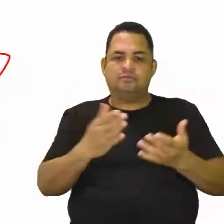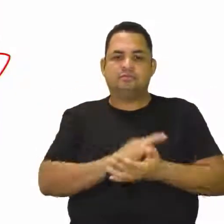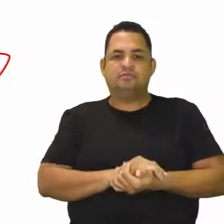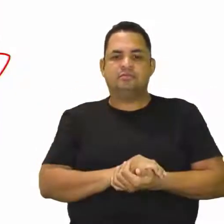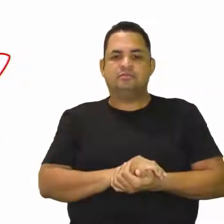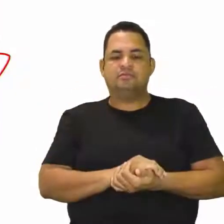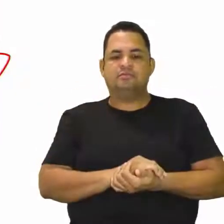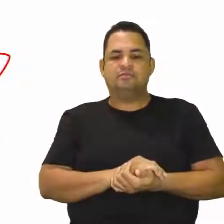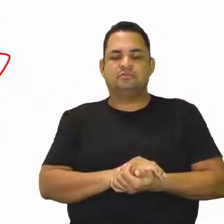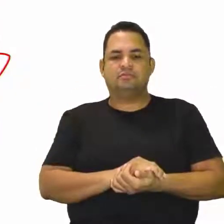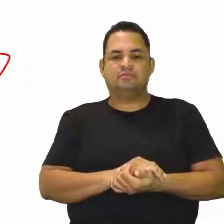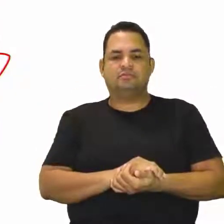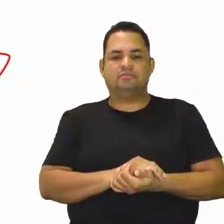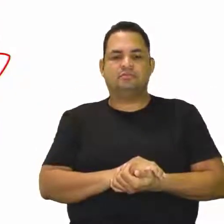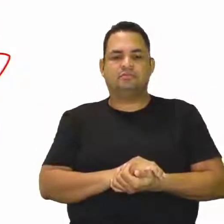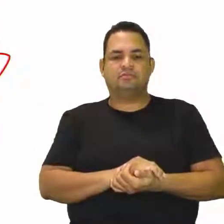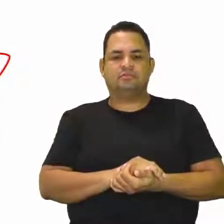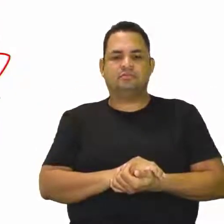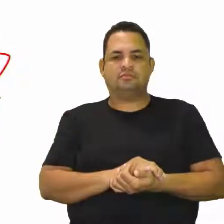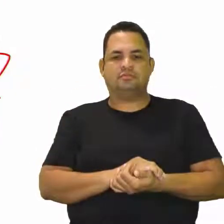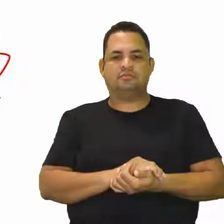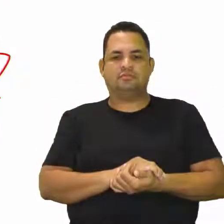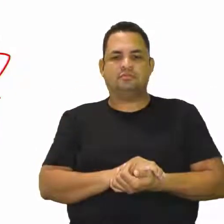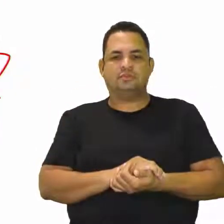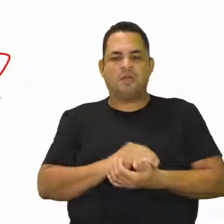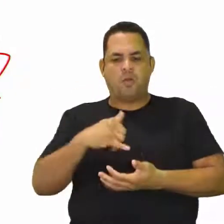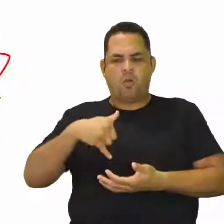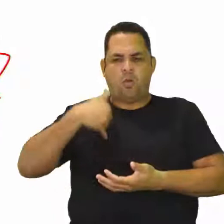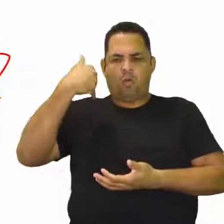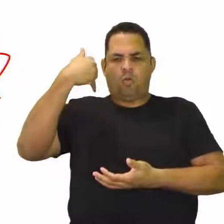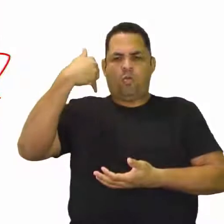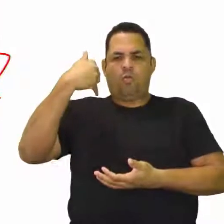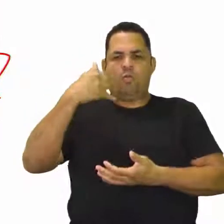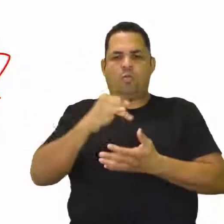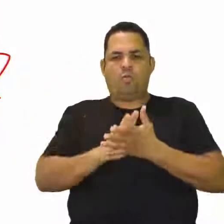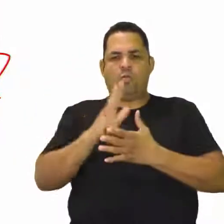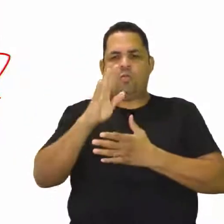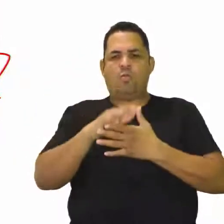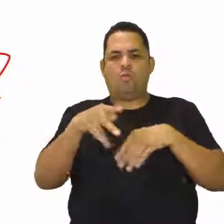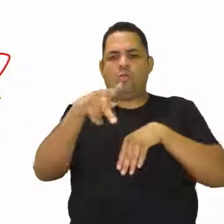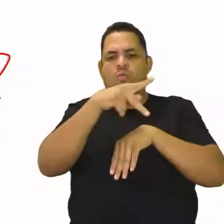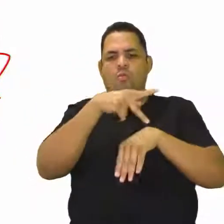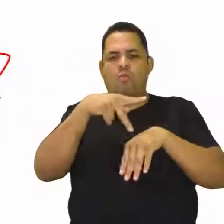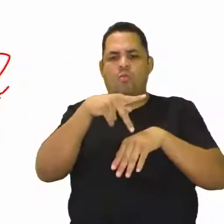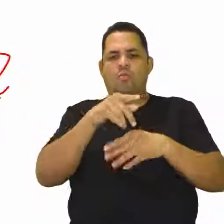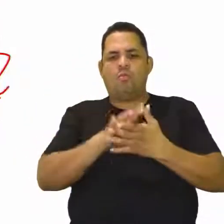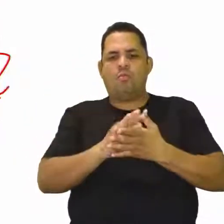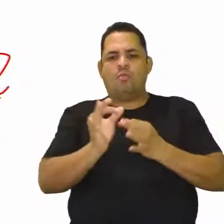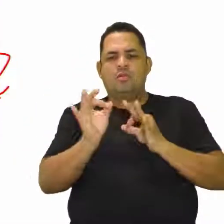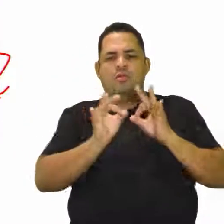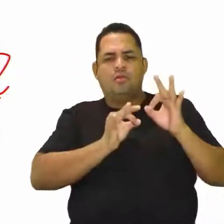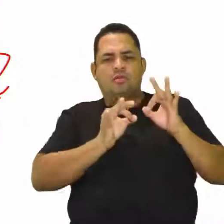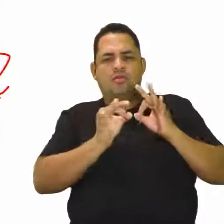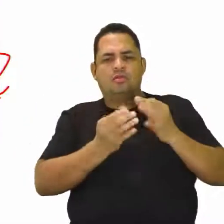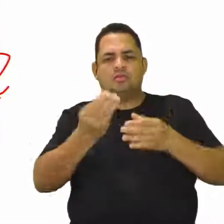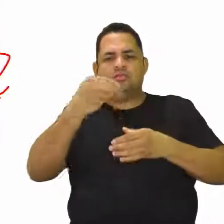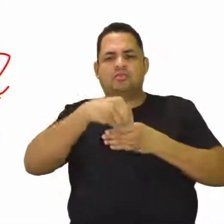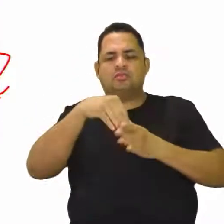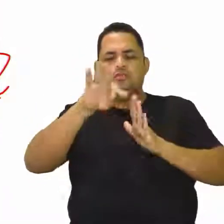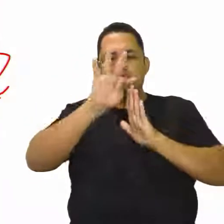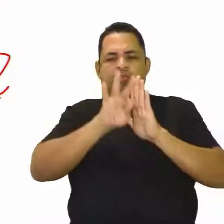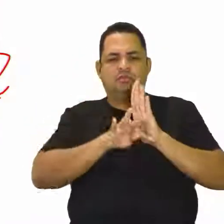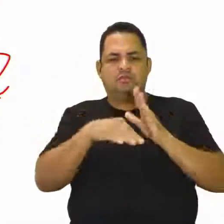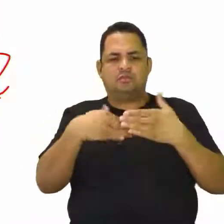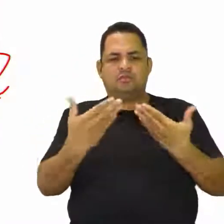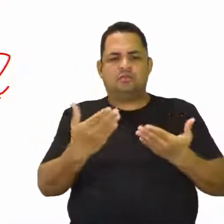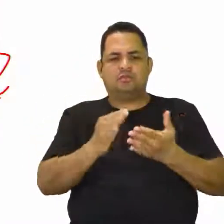apostar nele. Então, esse orgulho nacional, ela foi muito bem colocada nesse texto, que